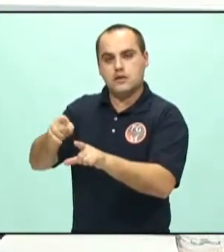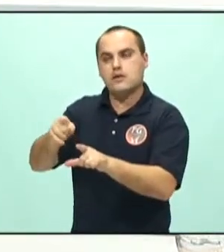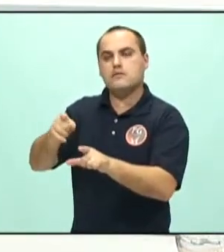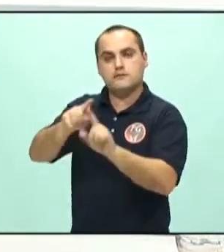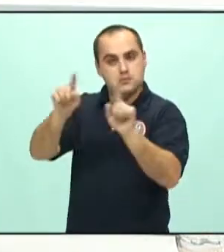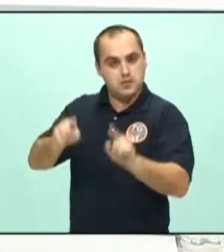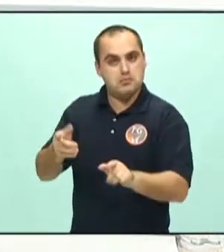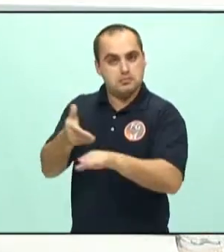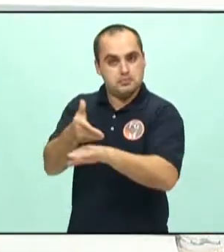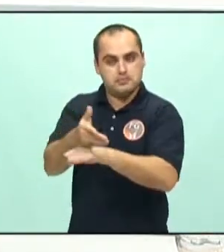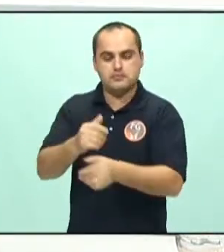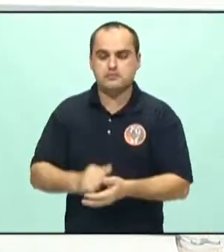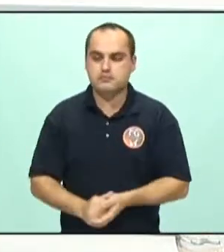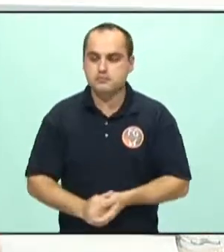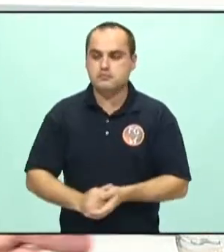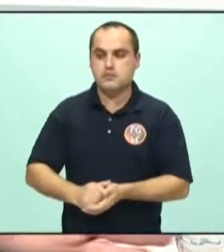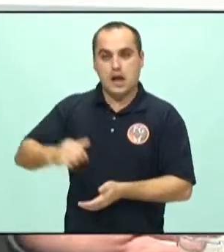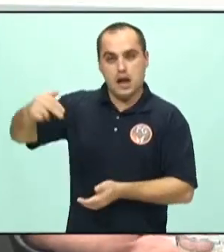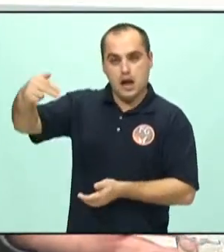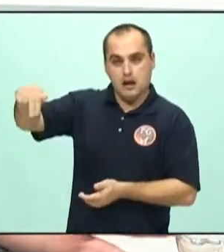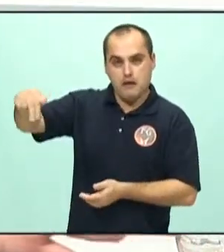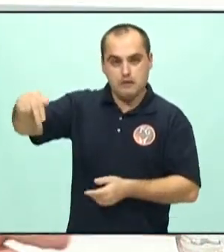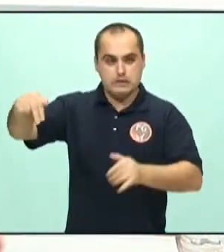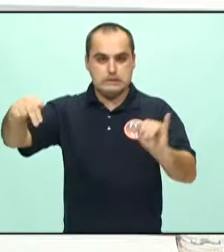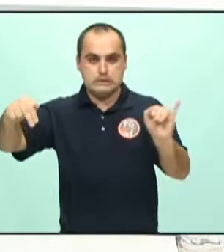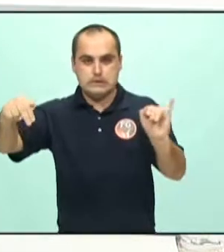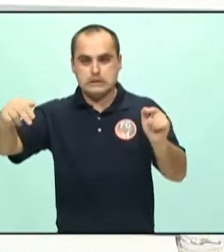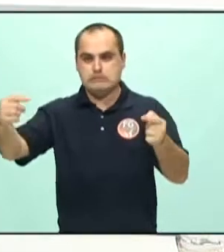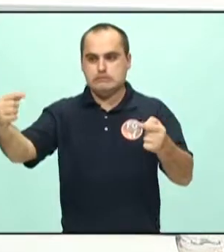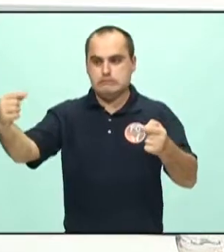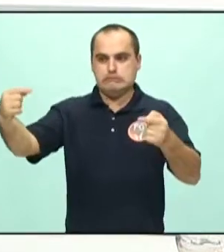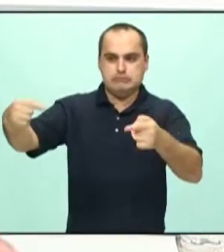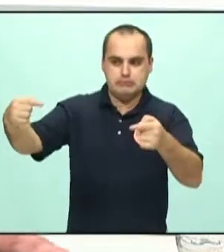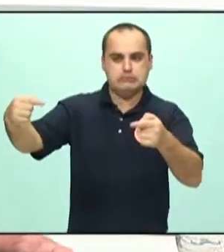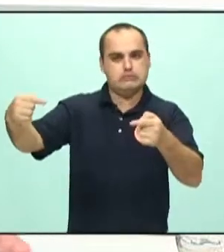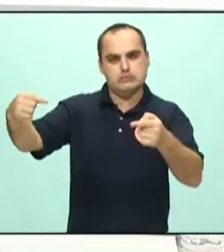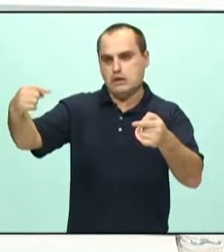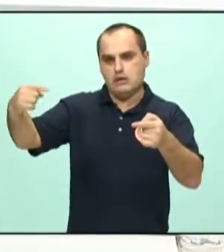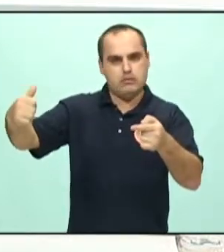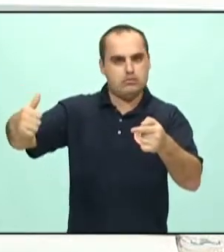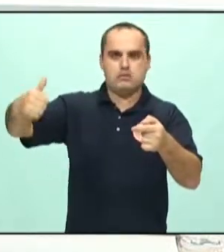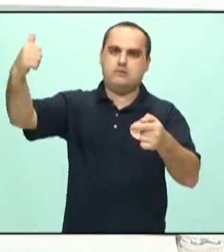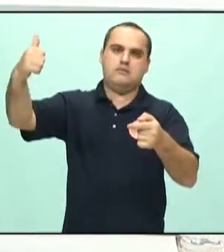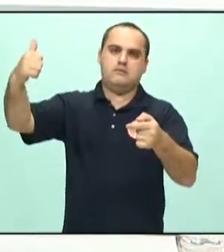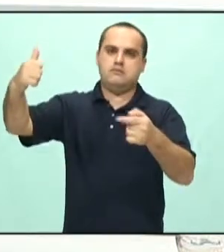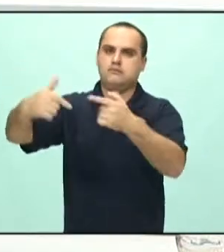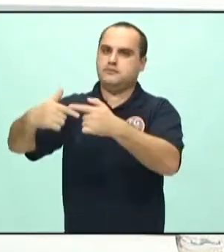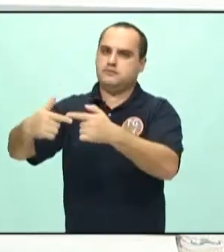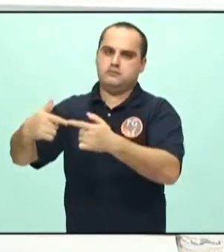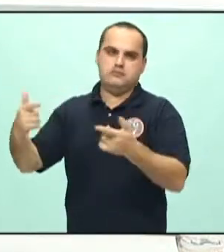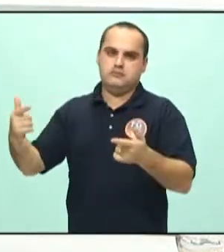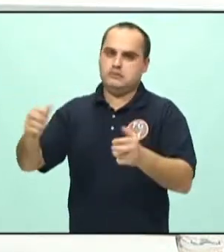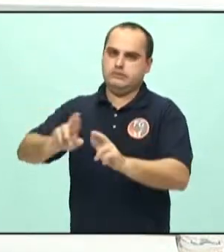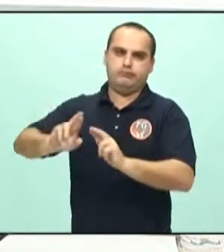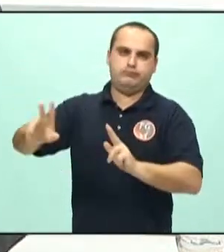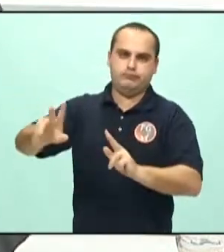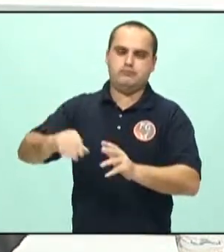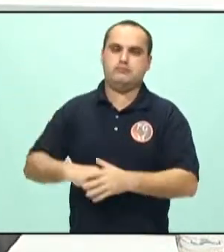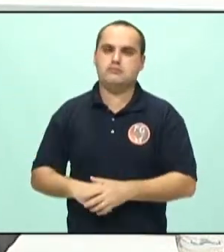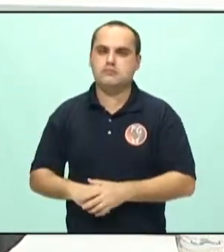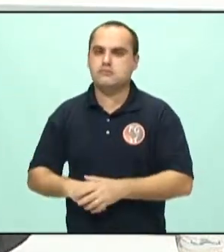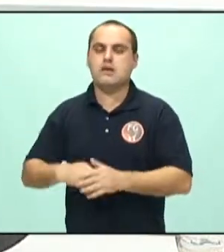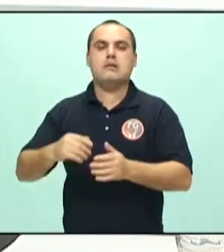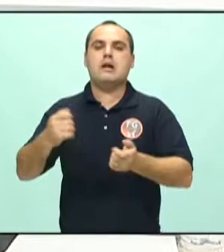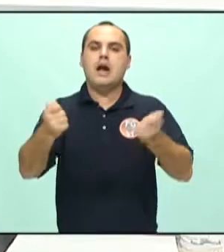mais recentemente, em 2017, 2018, a atração de novas linhas comerciais para o Porto de Itajaí, foram 4 linhas de containers, uma linha de automóveis, e o